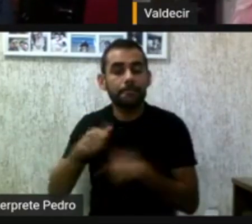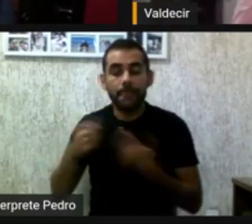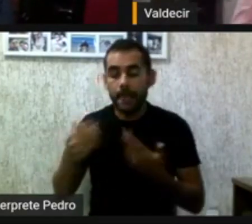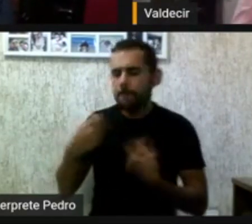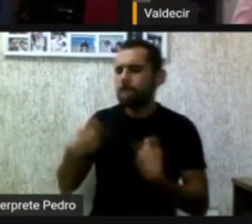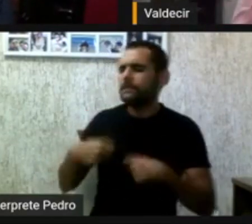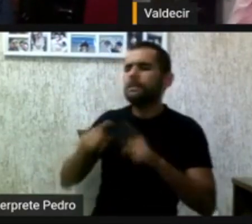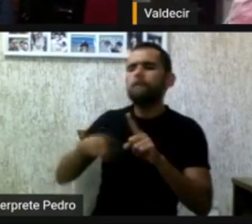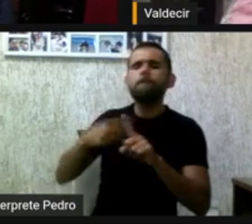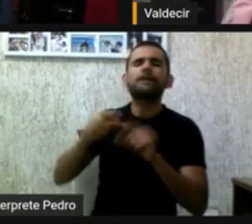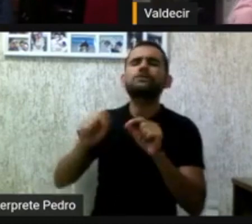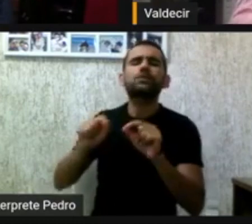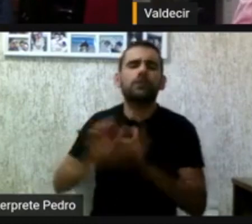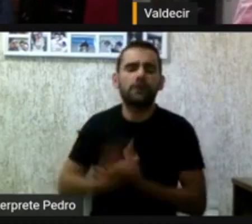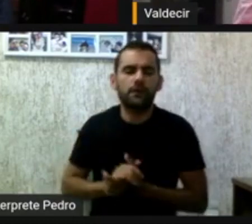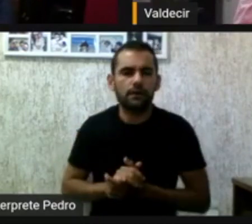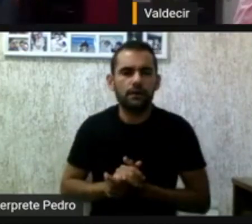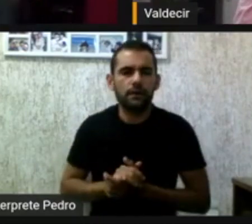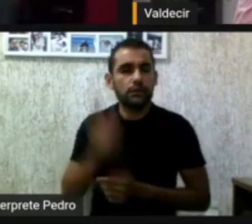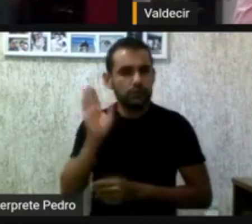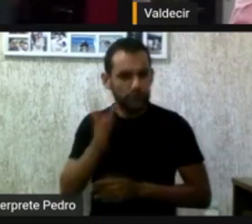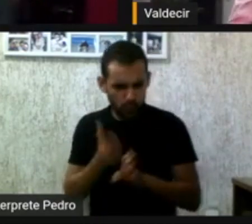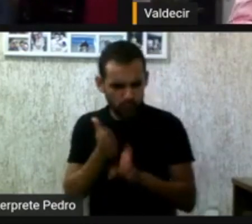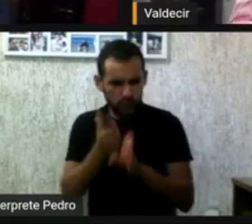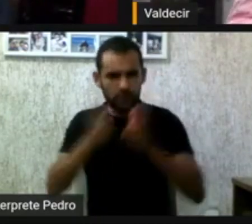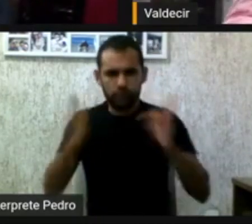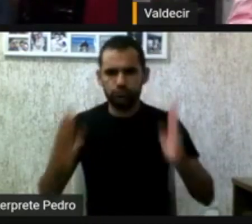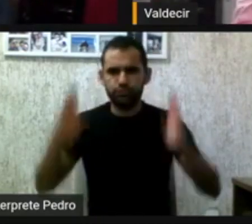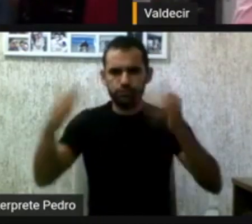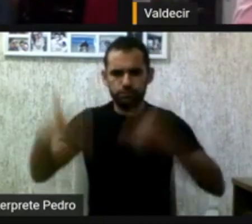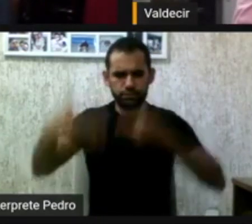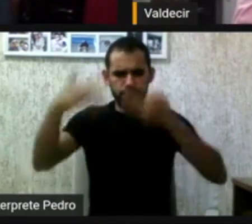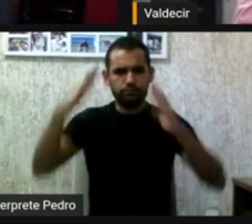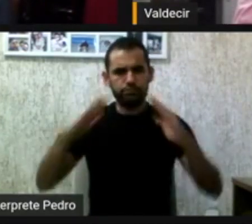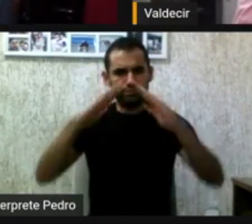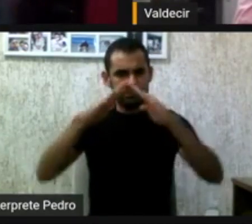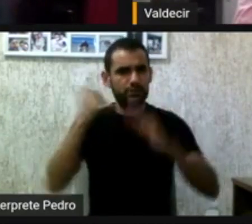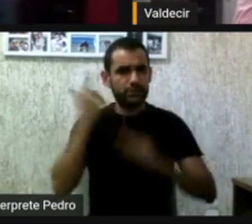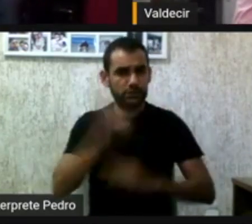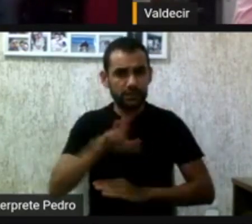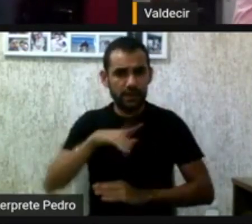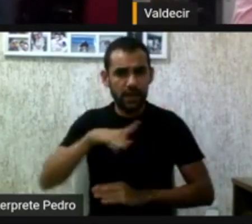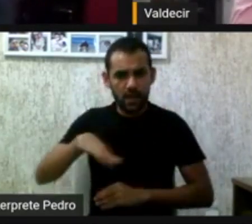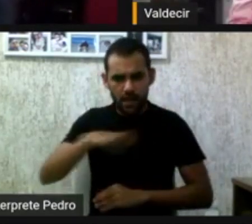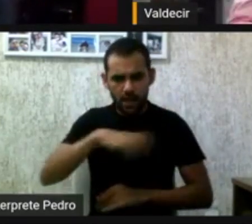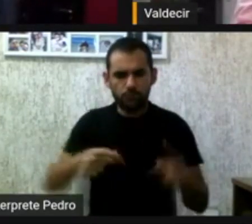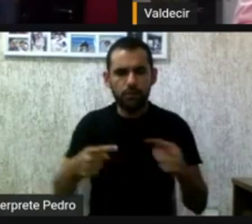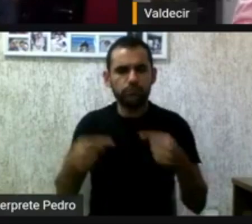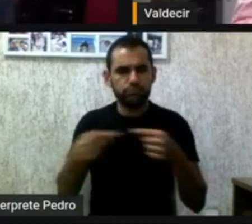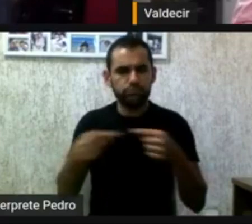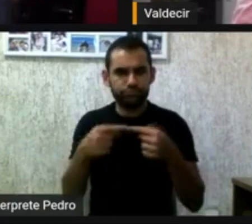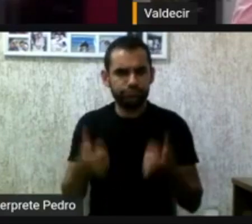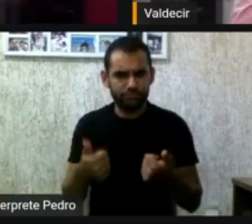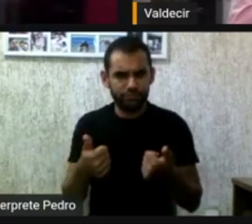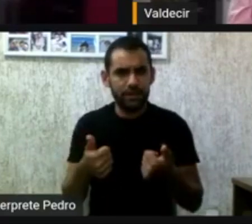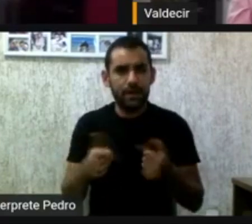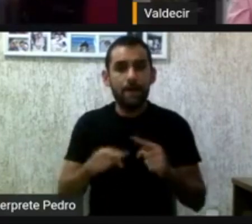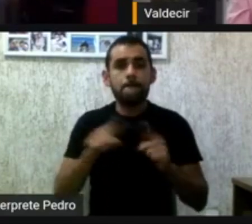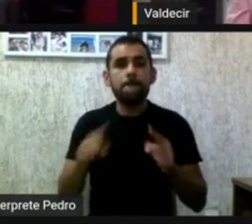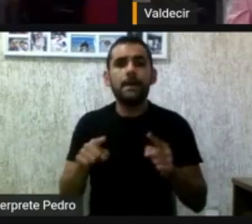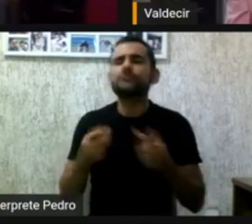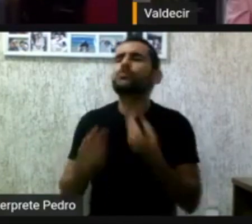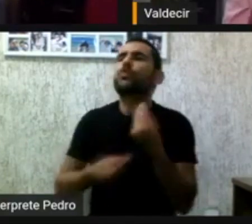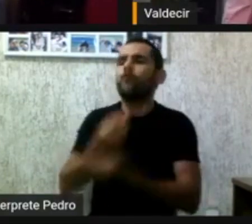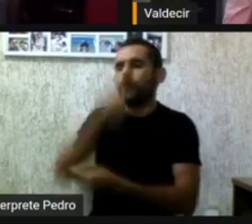para oferecer mais vagas? Vocês já construíram a estrutura física? Vocês já têm um espaço adequado? Onde a prefeitura